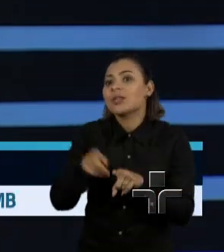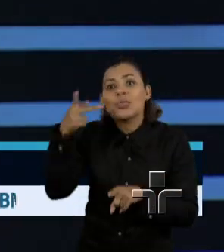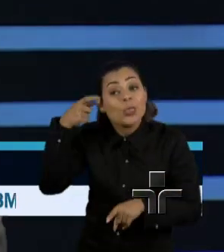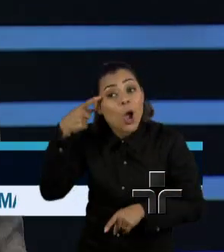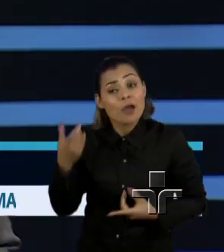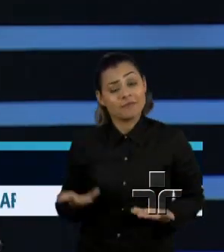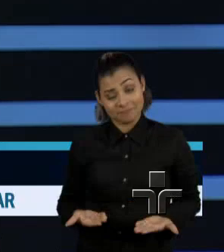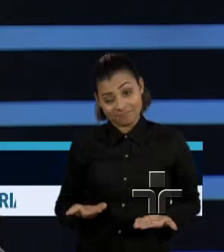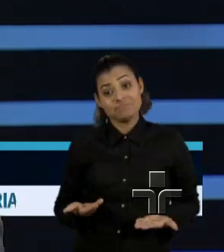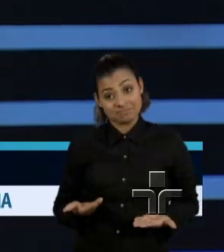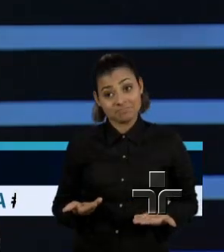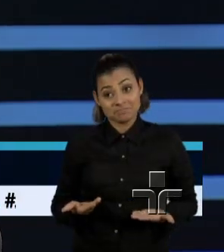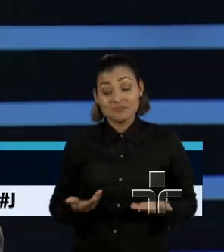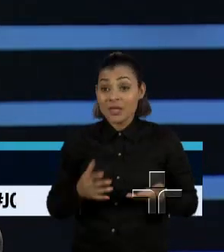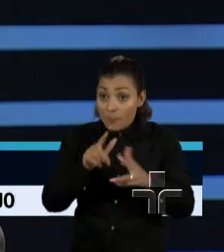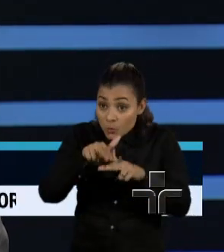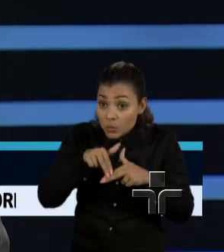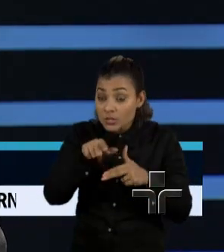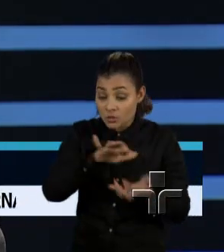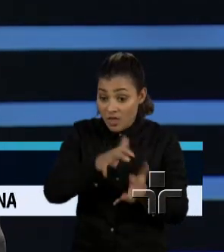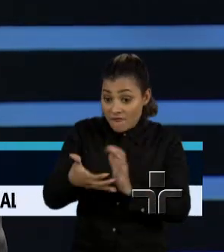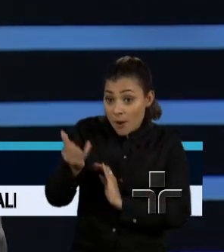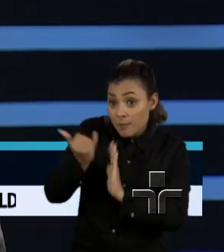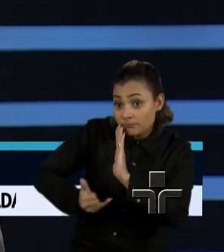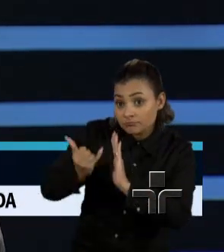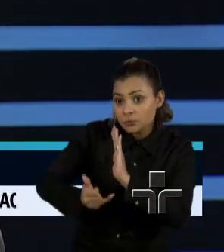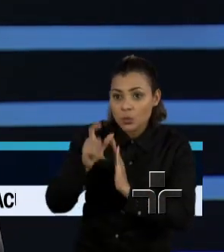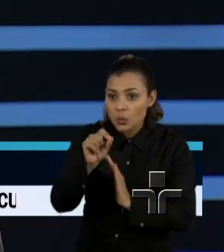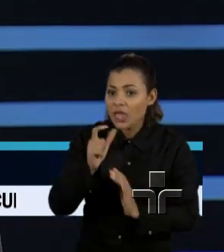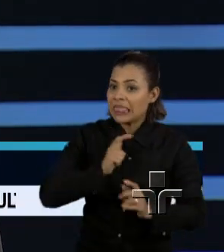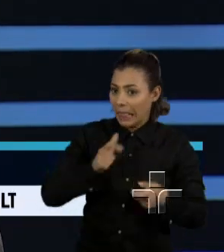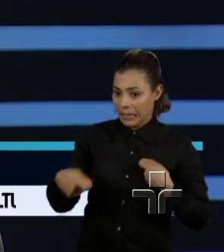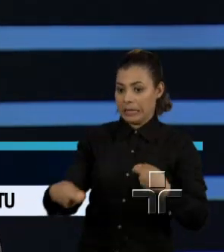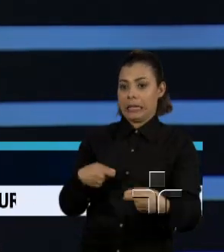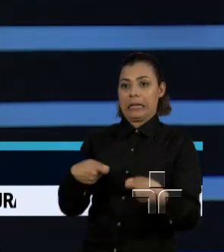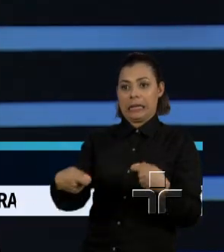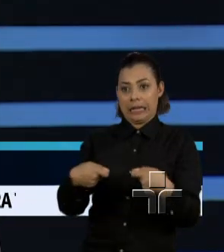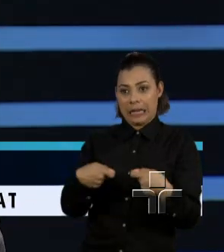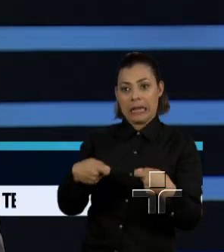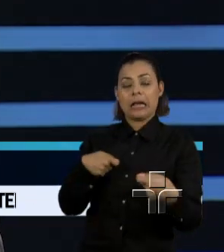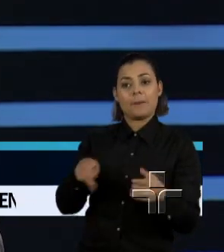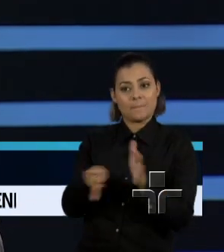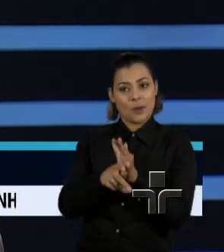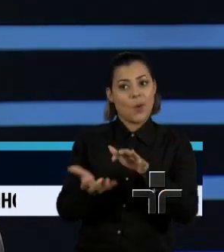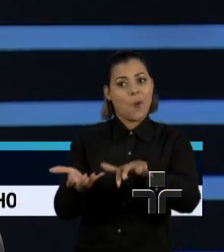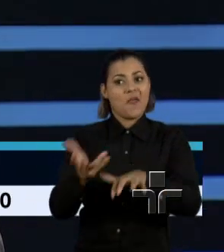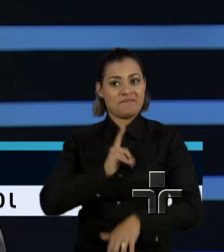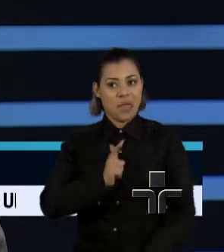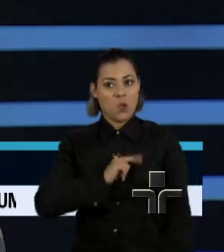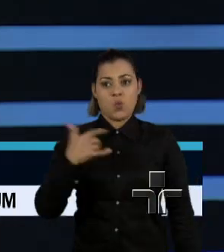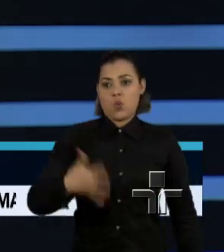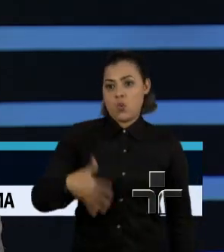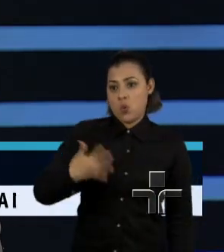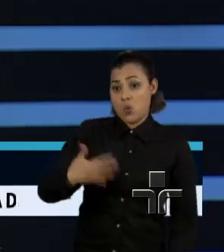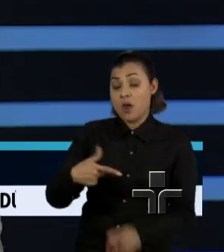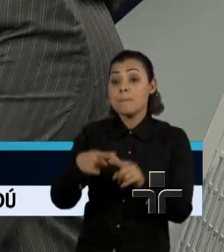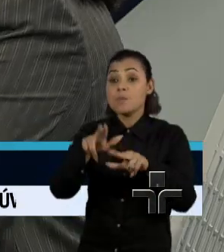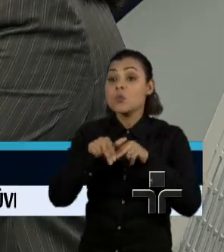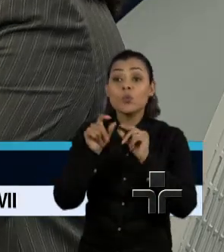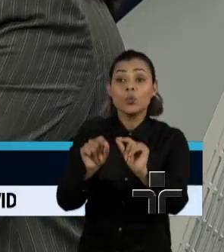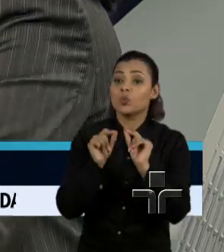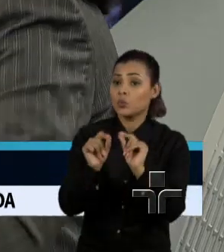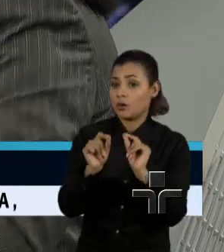coisa. Agora, essa reforma tributária, ela vai ser uma briga grande no Congresso, por conta